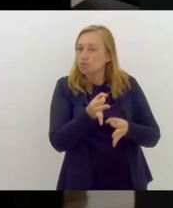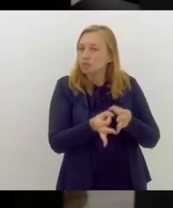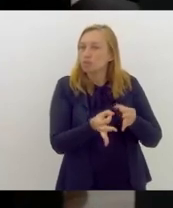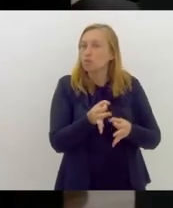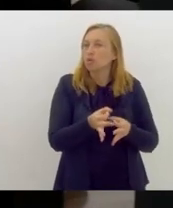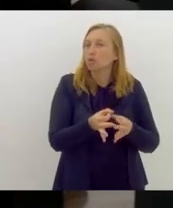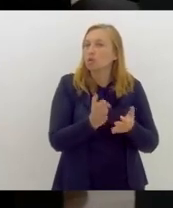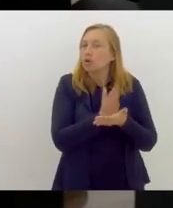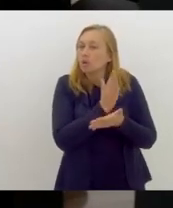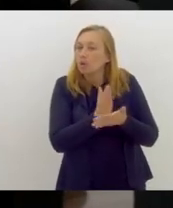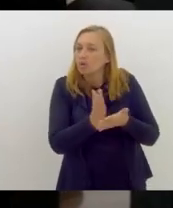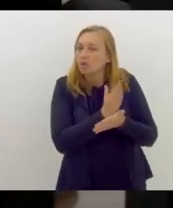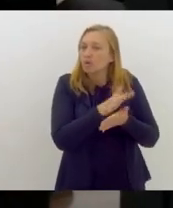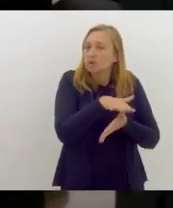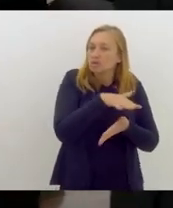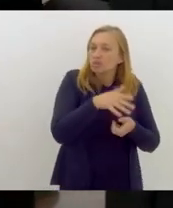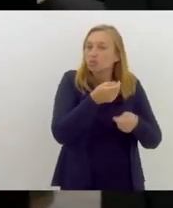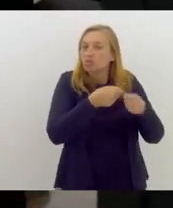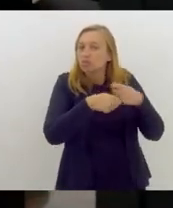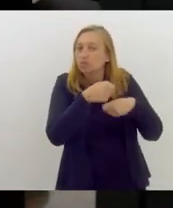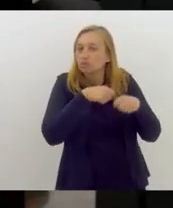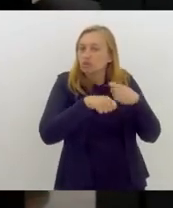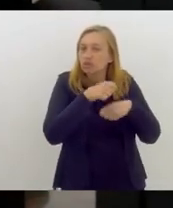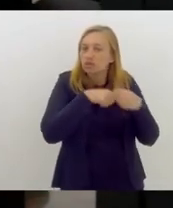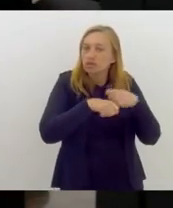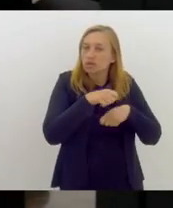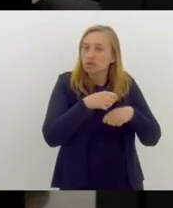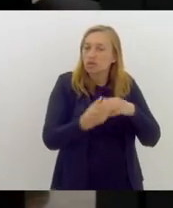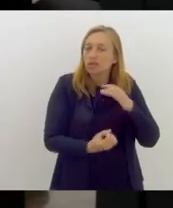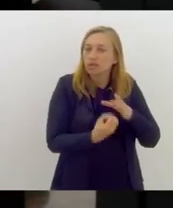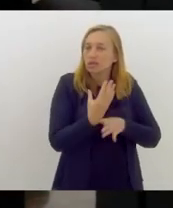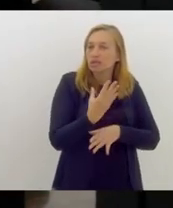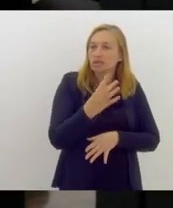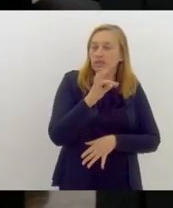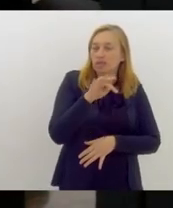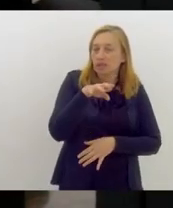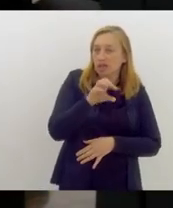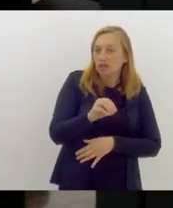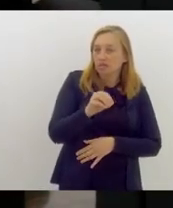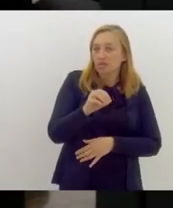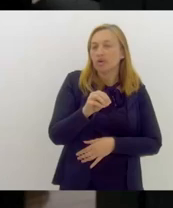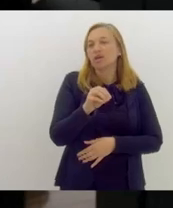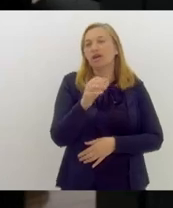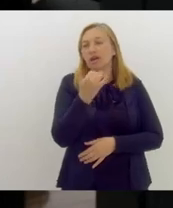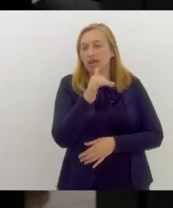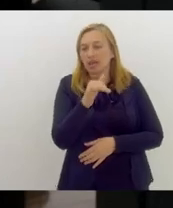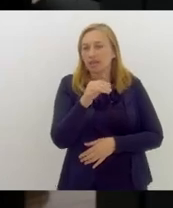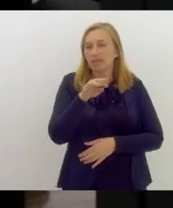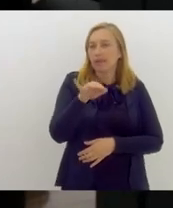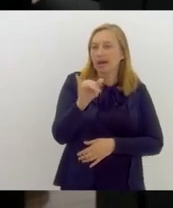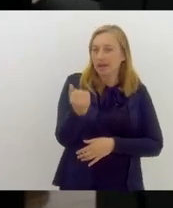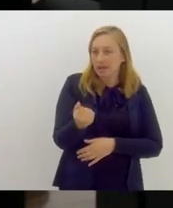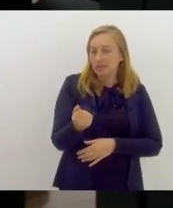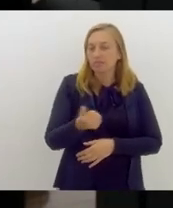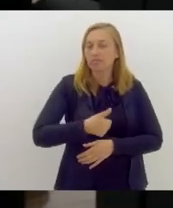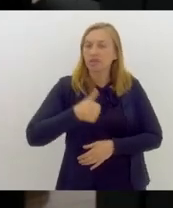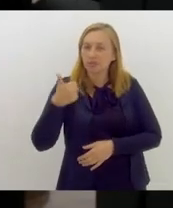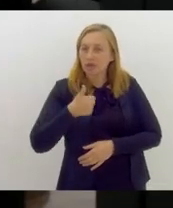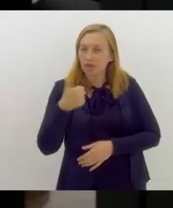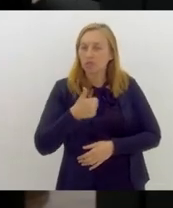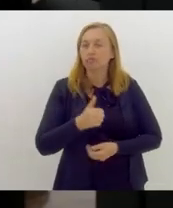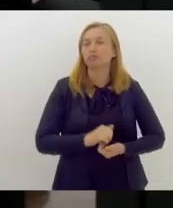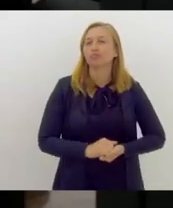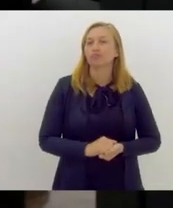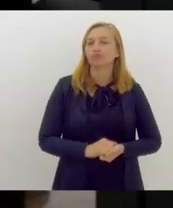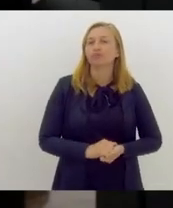questões administrativas esse trâmite da instalação das termelétricas na Bahia de Sepetiba primeiro eu queria